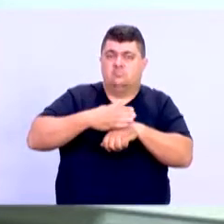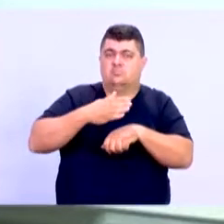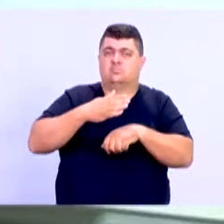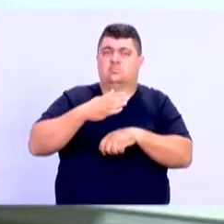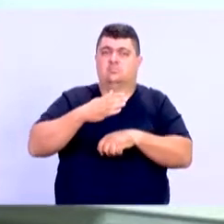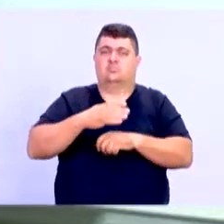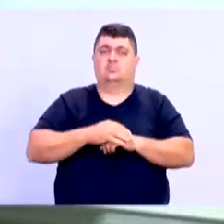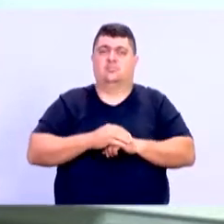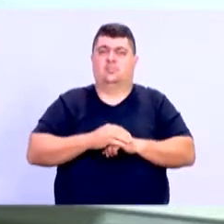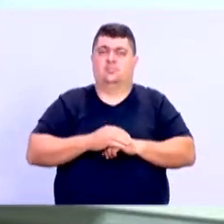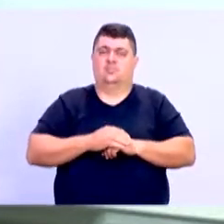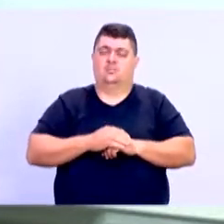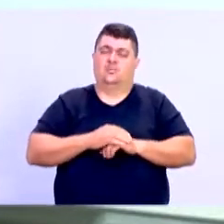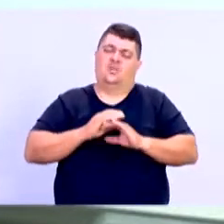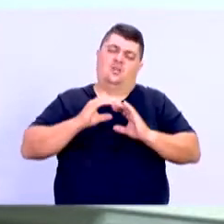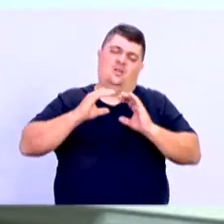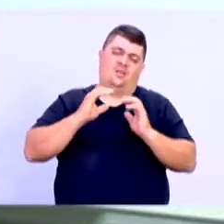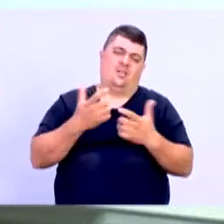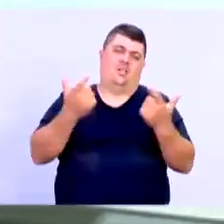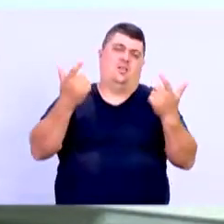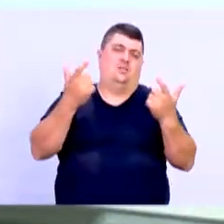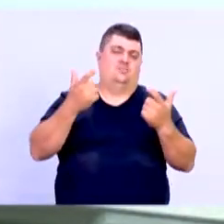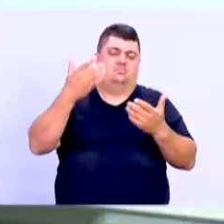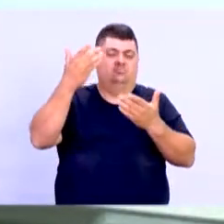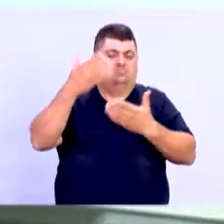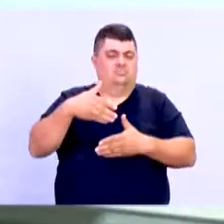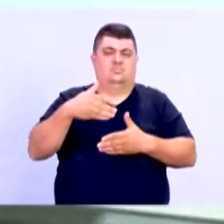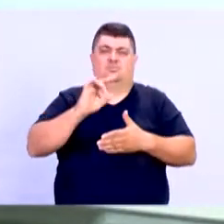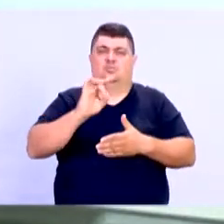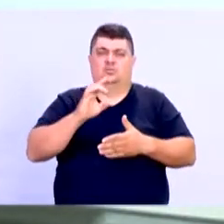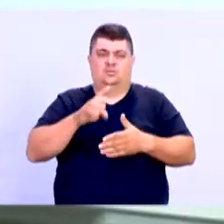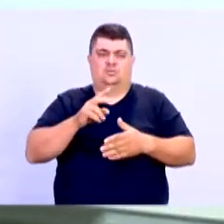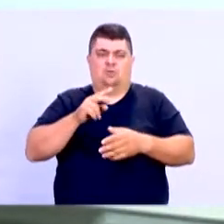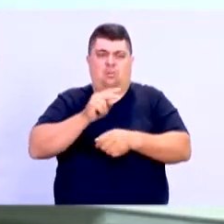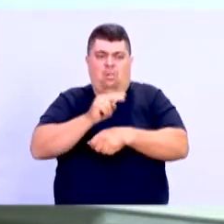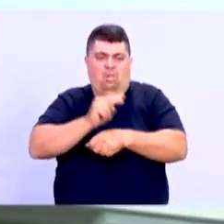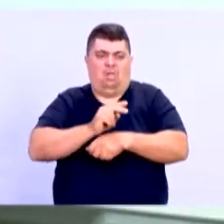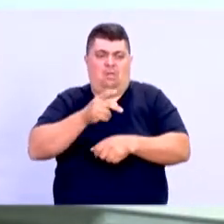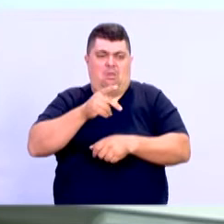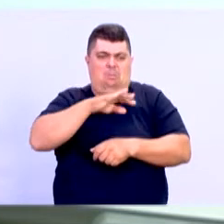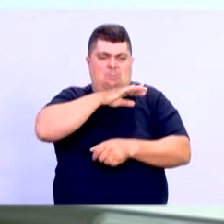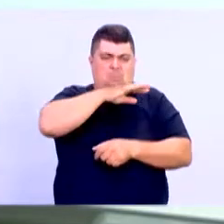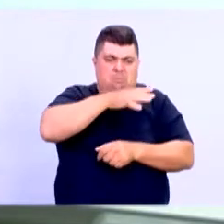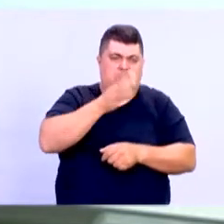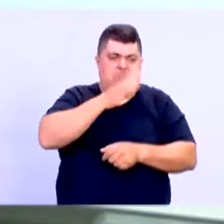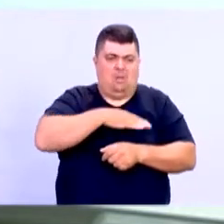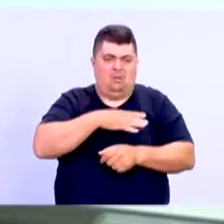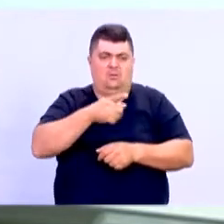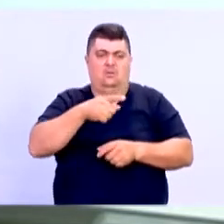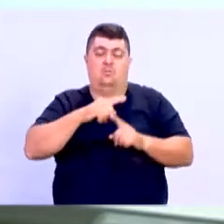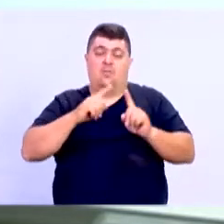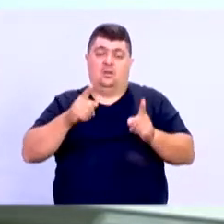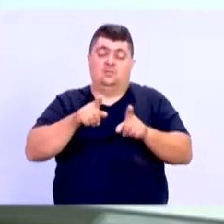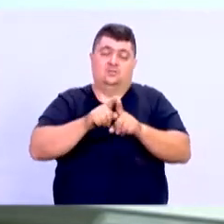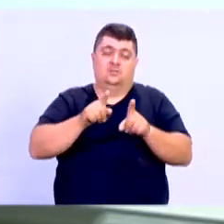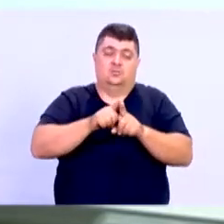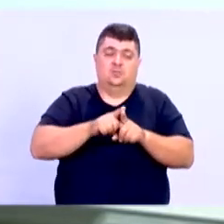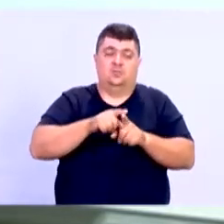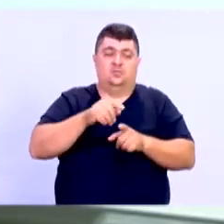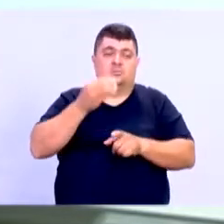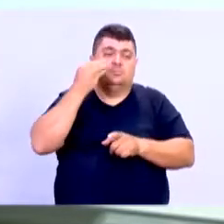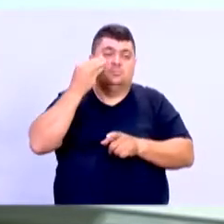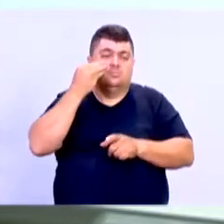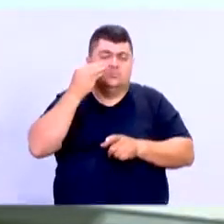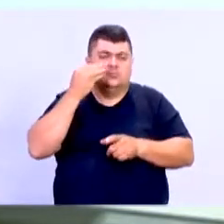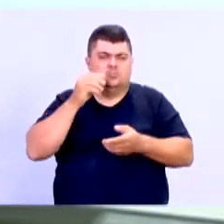desenvolver. Claro, essa avaliação também não é só para caçar as bruxas, vamos dizer assim, mas também para verificar algum tipo